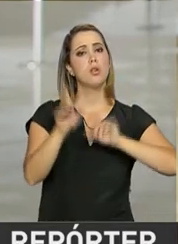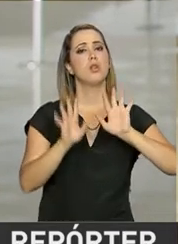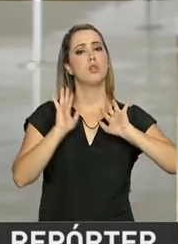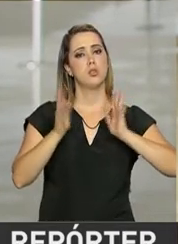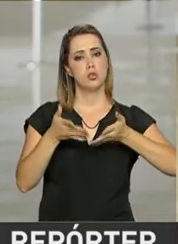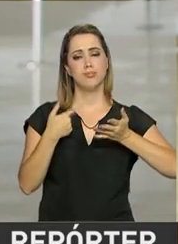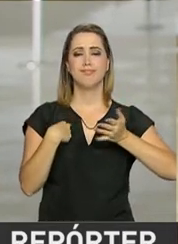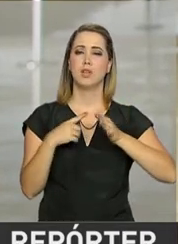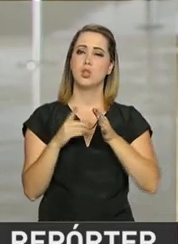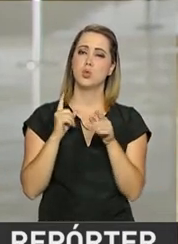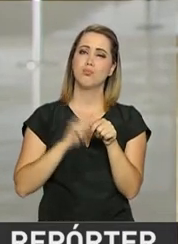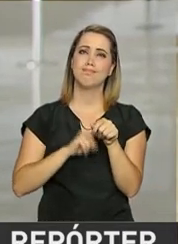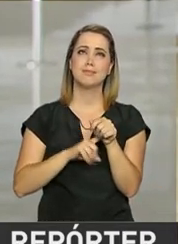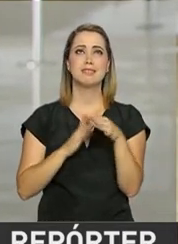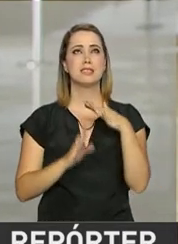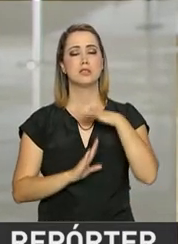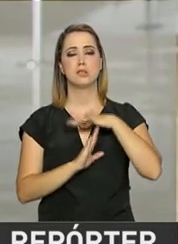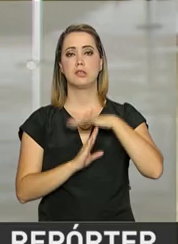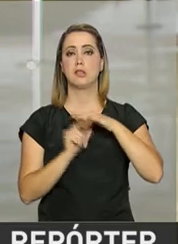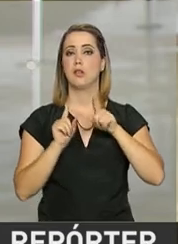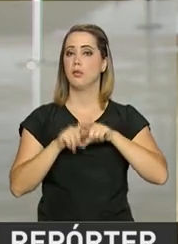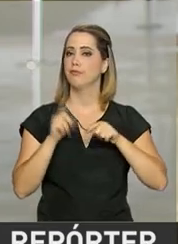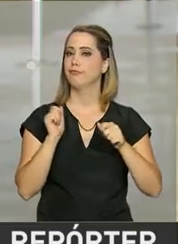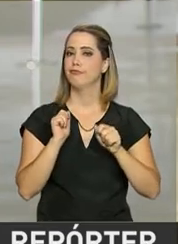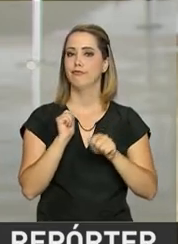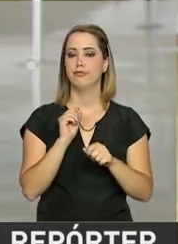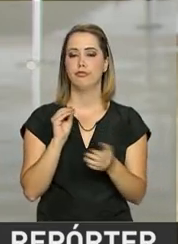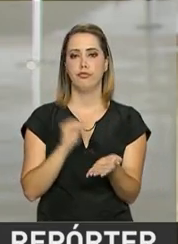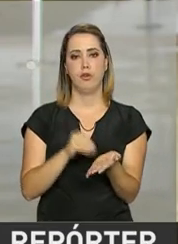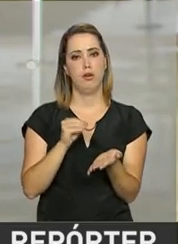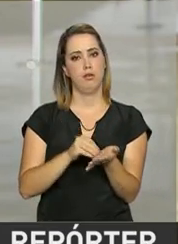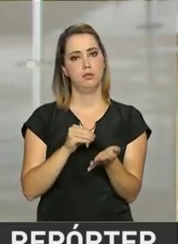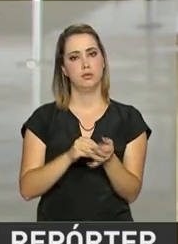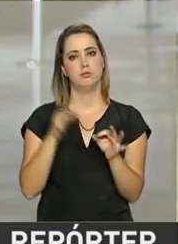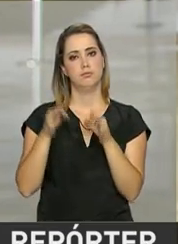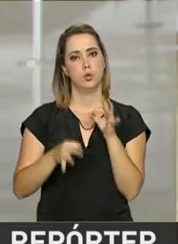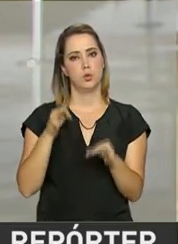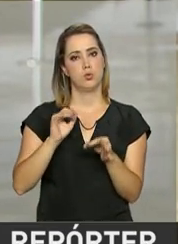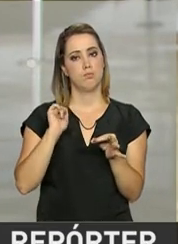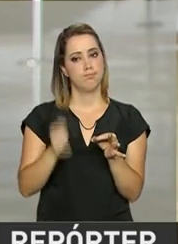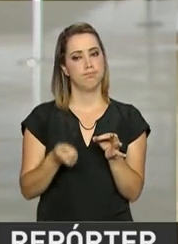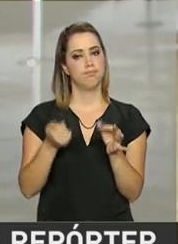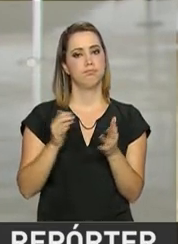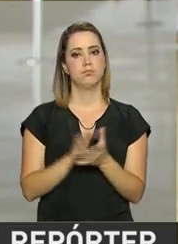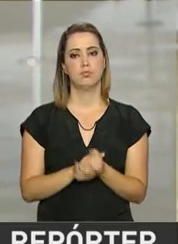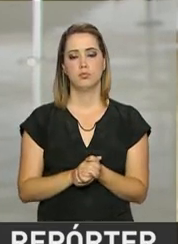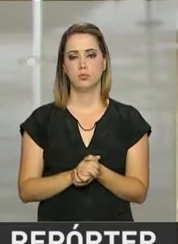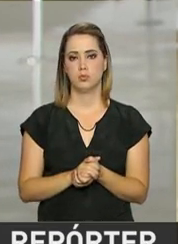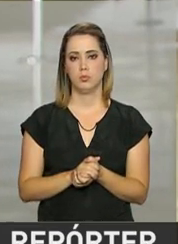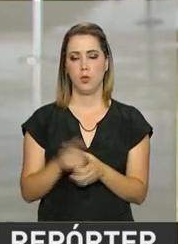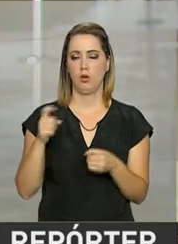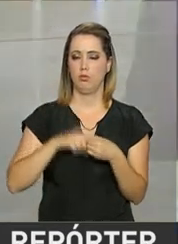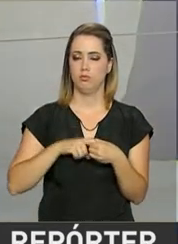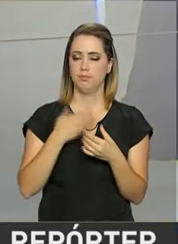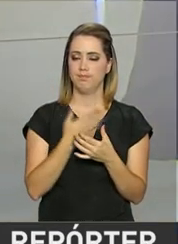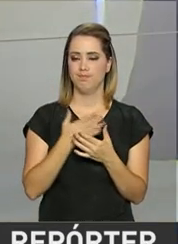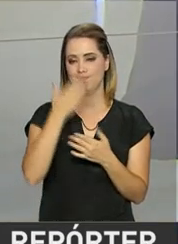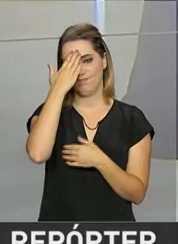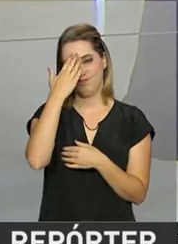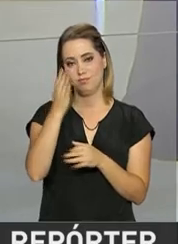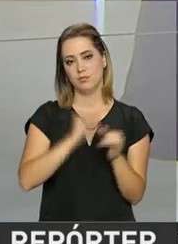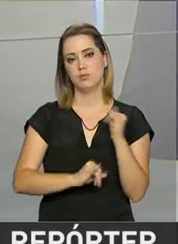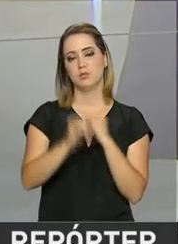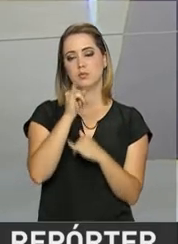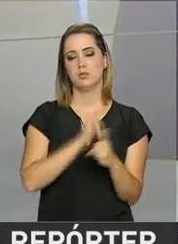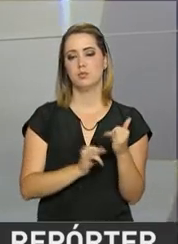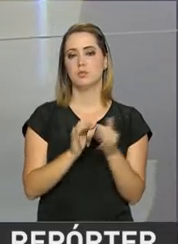são provisórios e ainda não tiveram o julgamento final da Justiça. Eu volto com você no estúdio, Roberto. Tá certo, Paulo. Muito obrigado